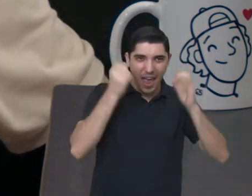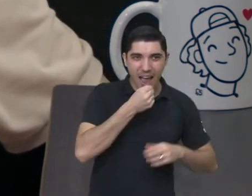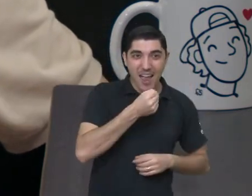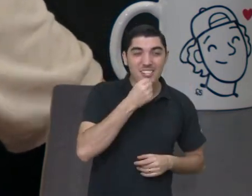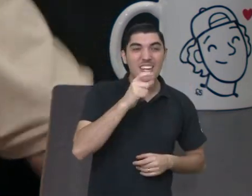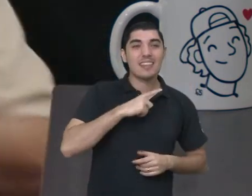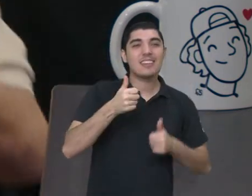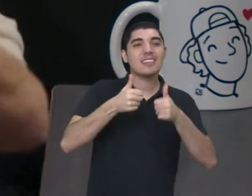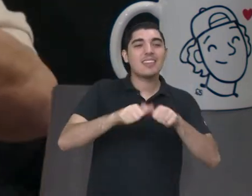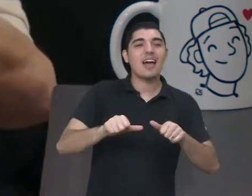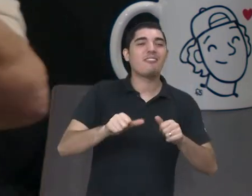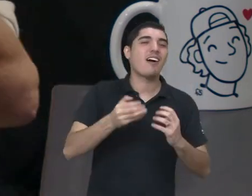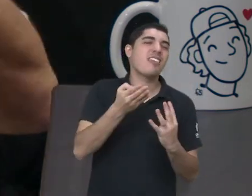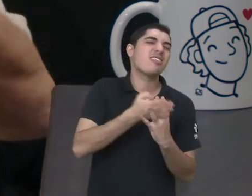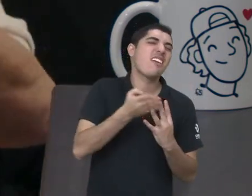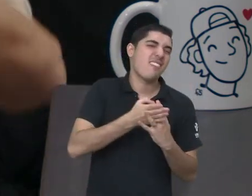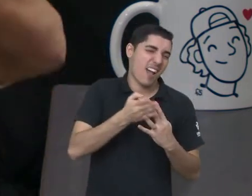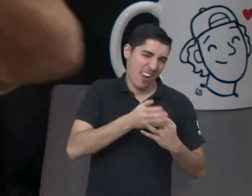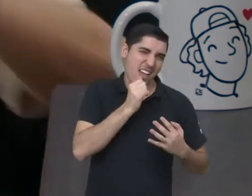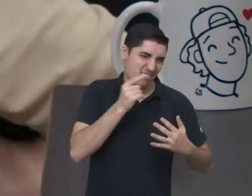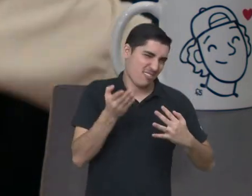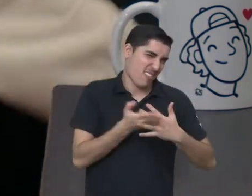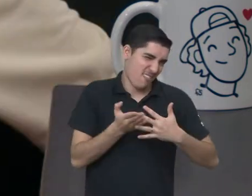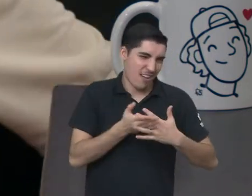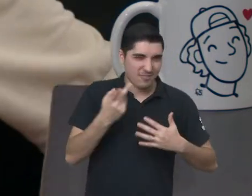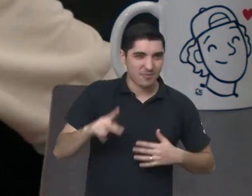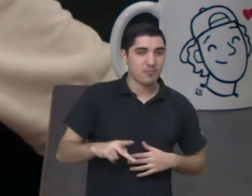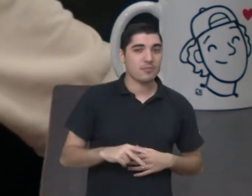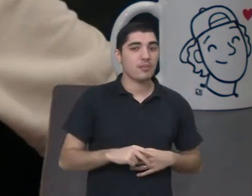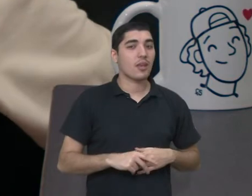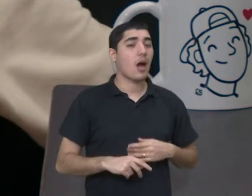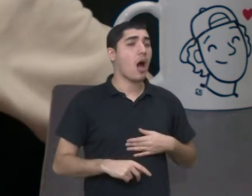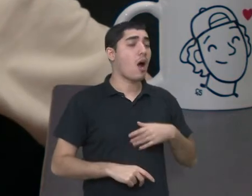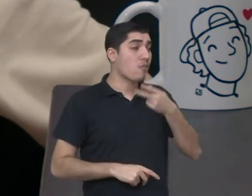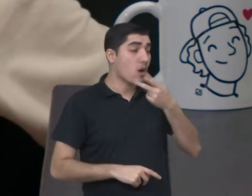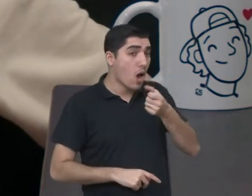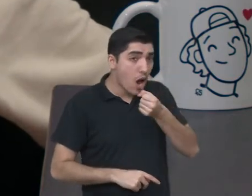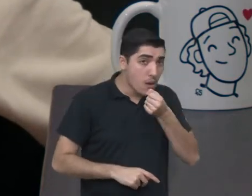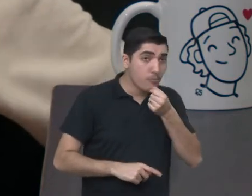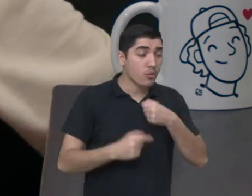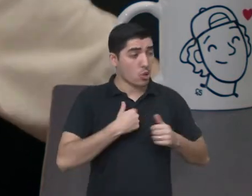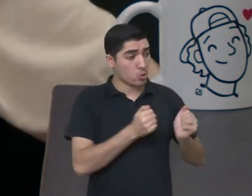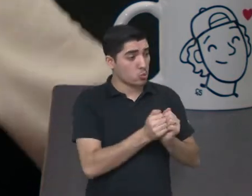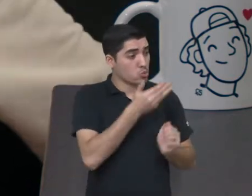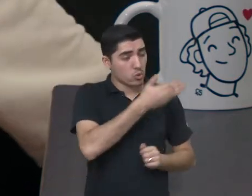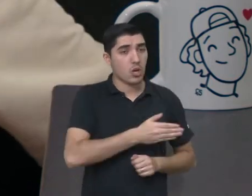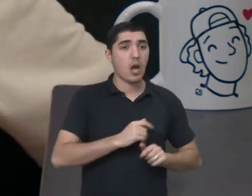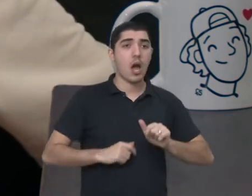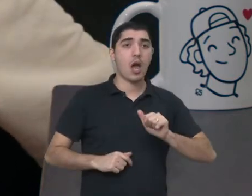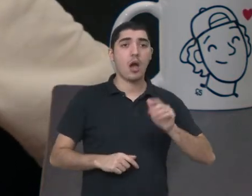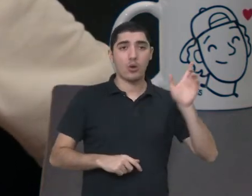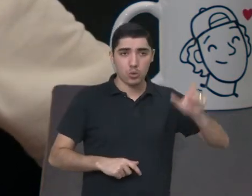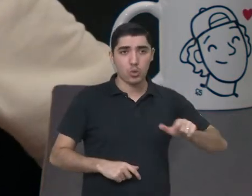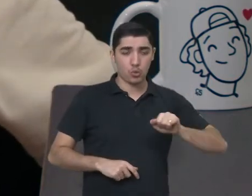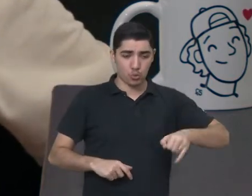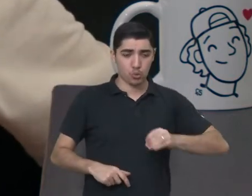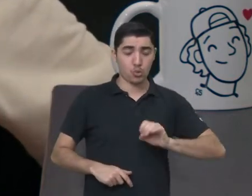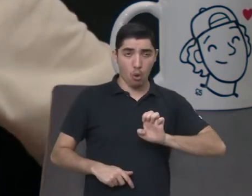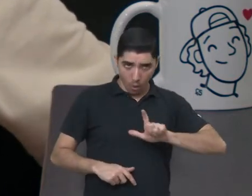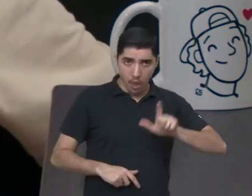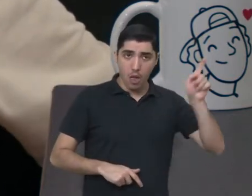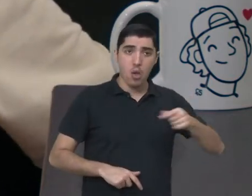tarde, é isso? Fiz 4 programas aqui, né? Tá certo? Cobrindo as férias de um outro participante e tal, e eu tô lá na rádio. Vieira, um beijo, viu? Vieira que me